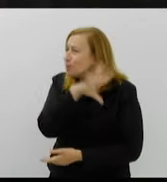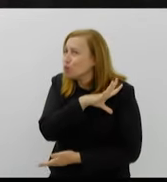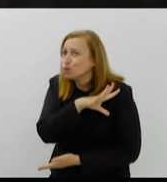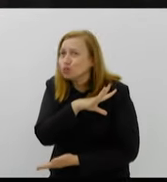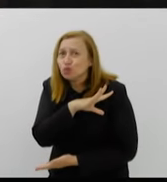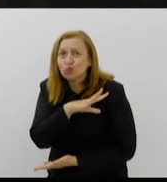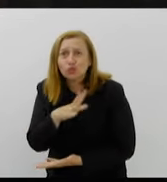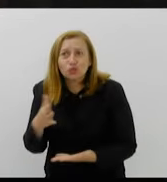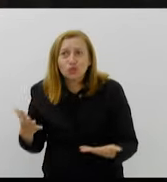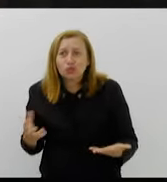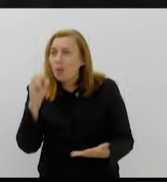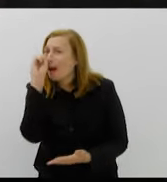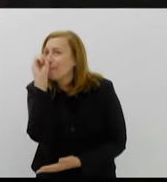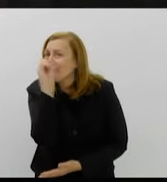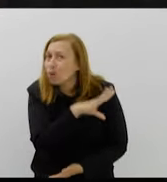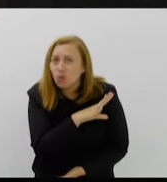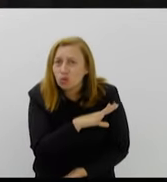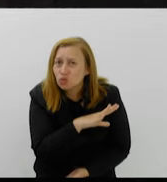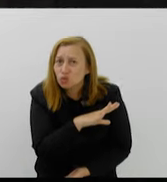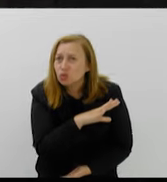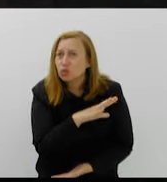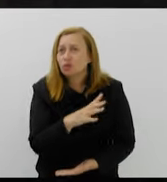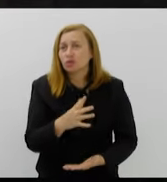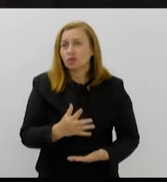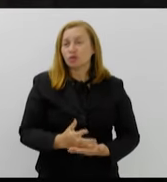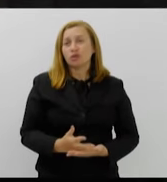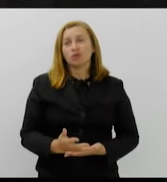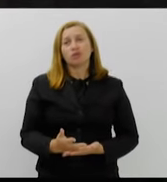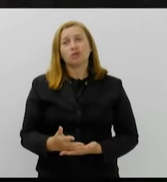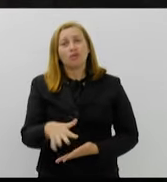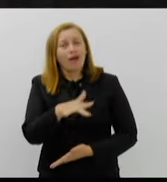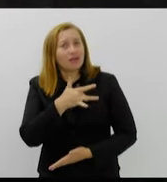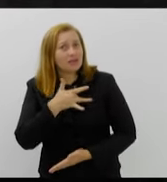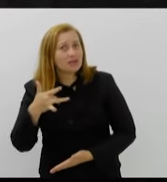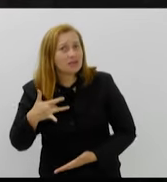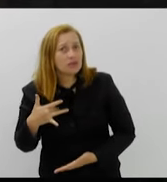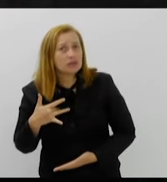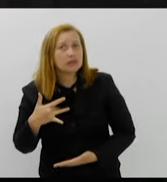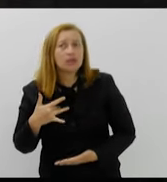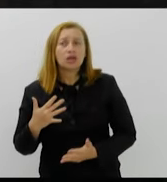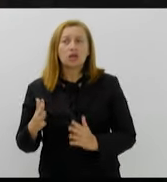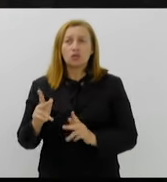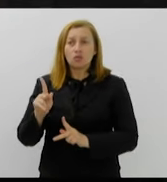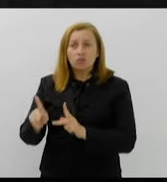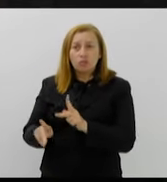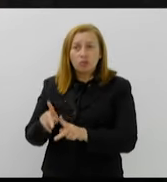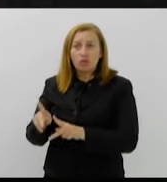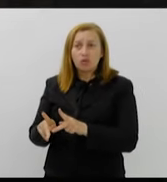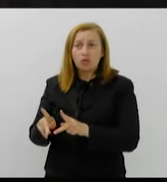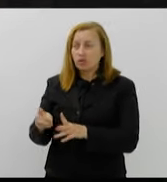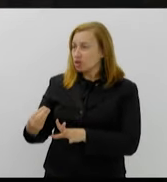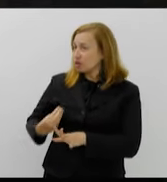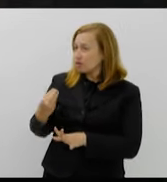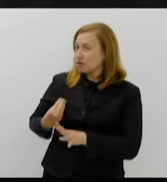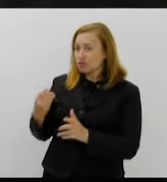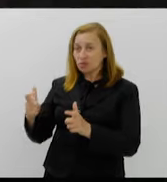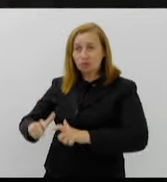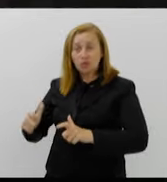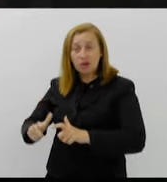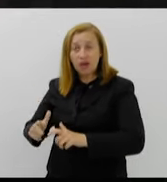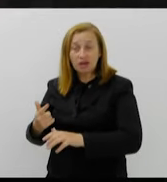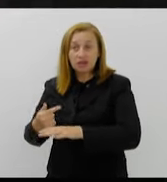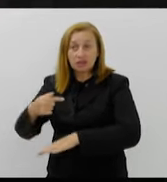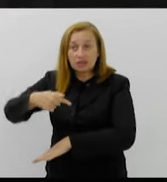escândalo um escárnio com a saúde e com os moradores da cidade de